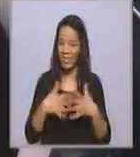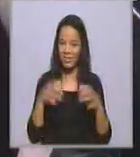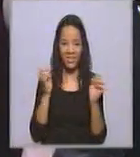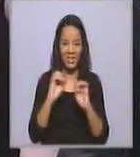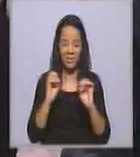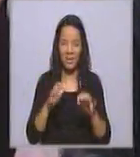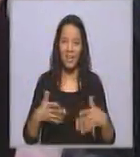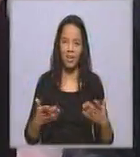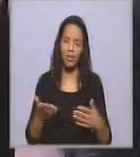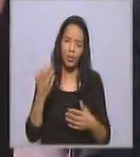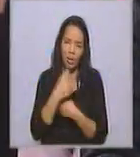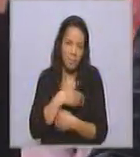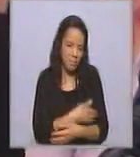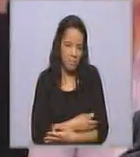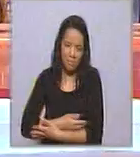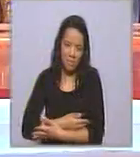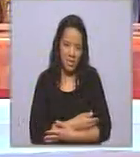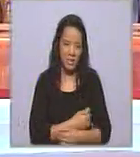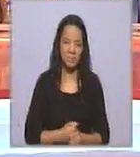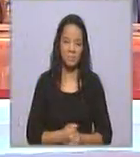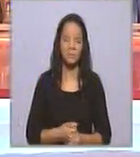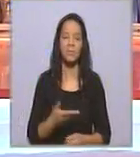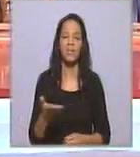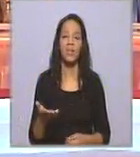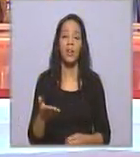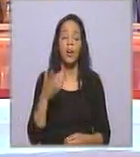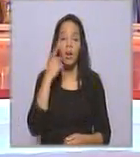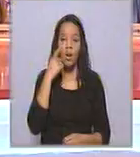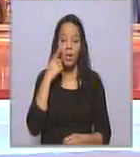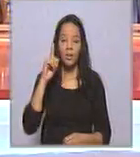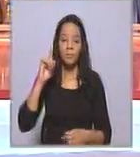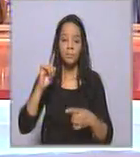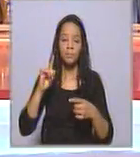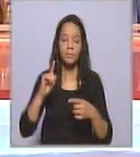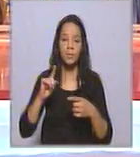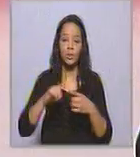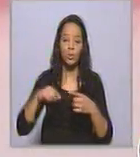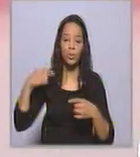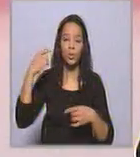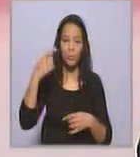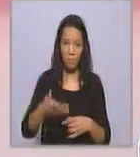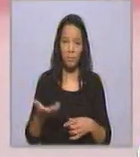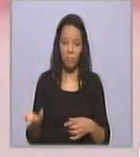Da cá, bebê. Olha, os próximos concorrentes,